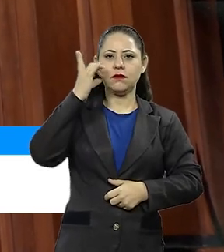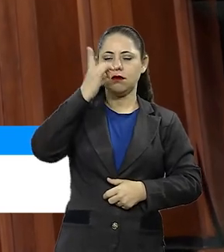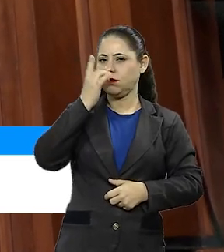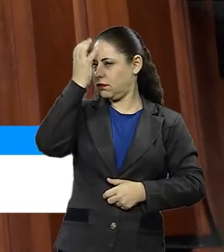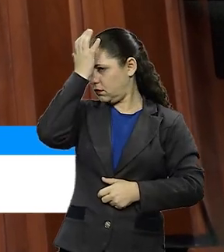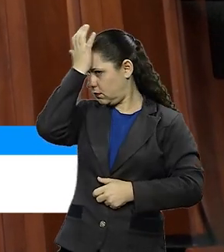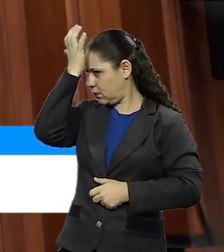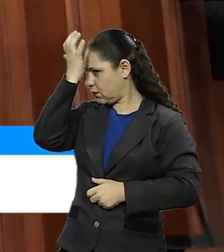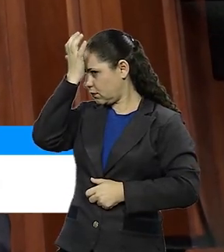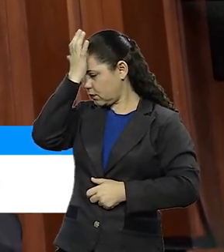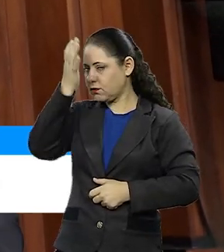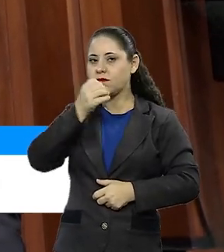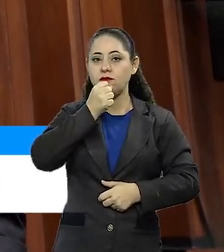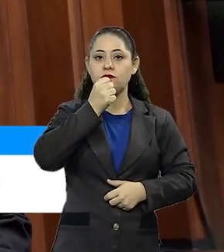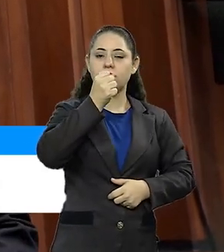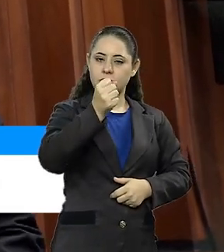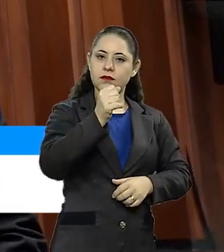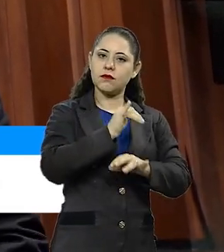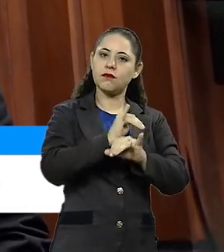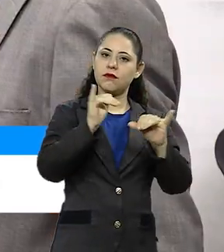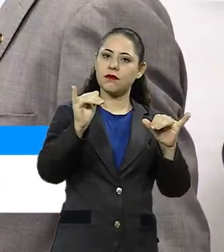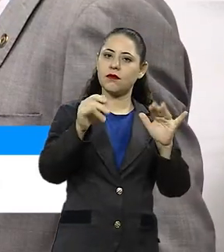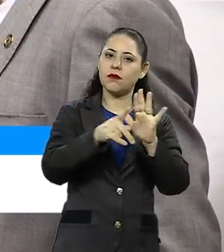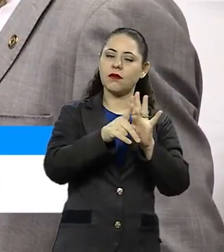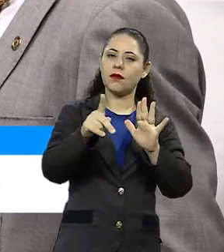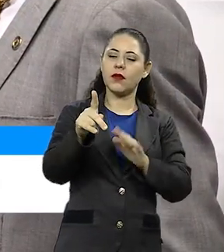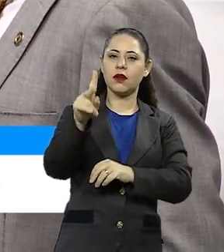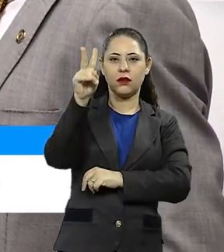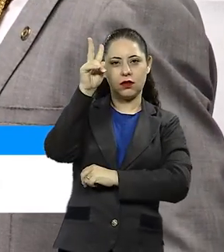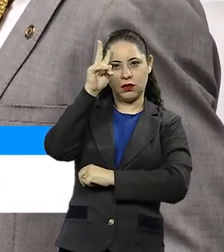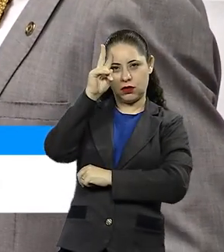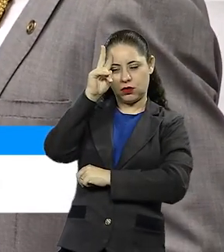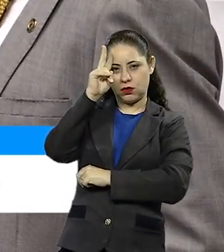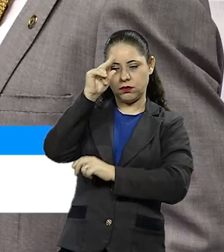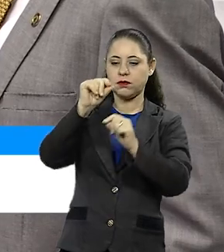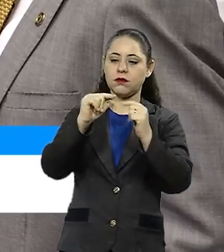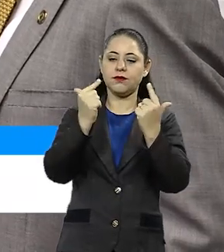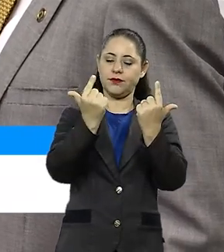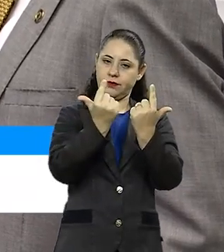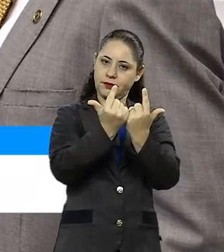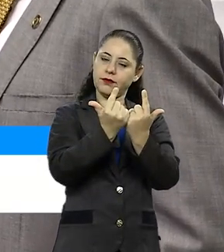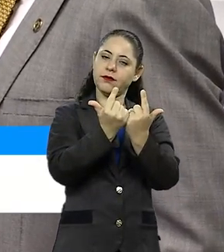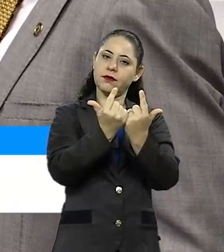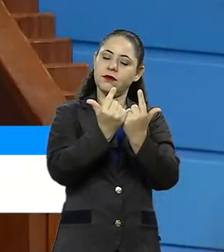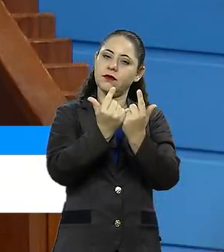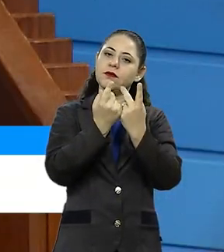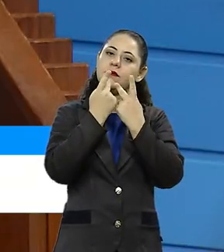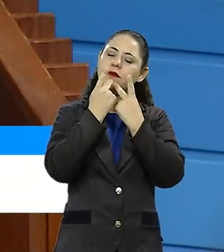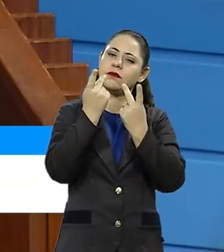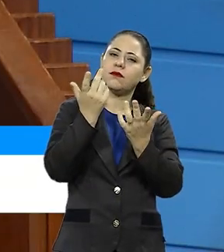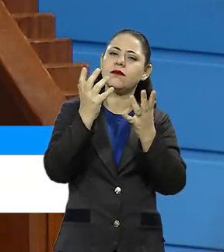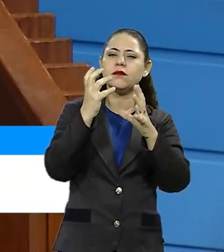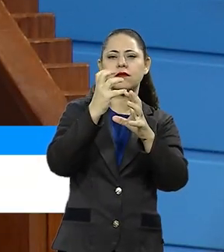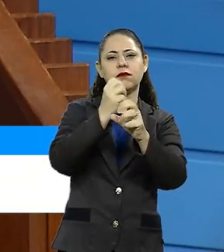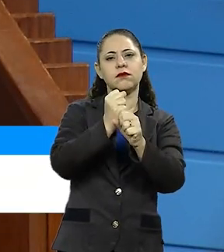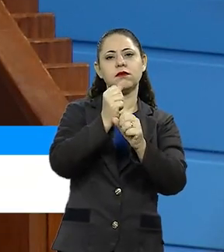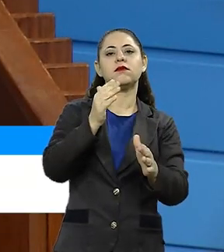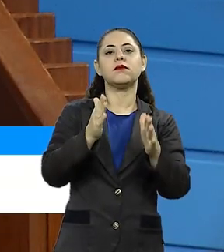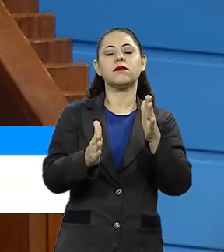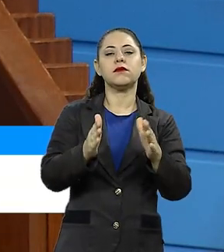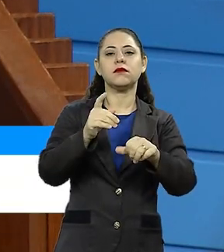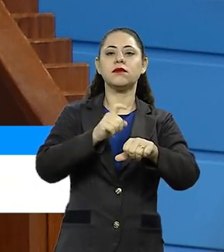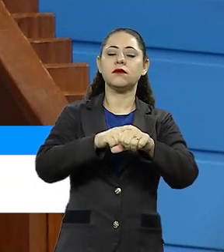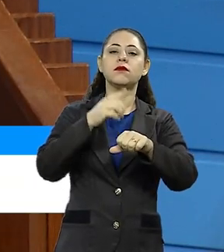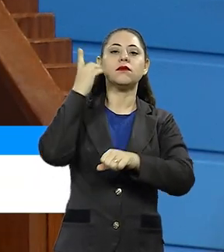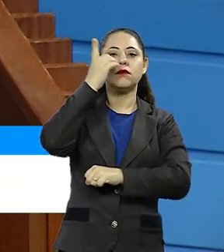O deputado Rafael Tavares concedeu uma coletiva de imprensa nesta segunda-feira na Assembleia Legislativa para fazer um balanço de seu